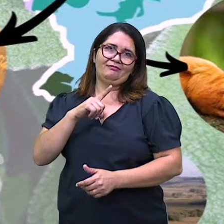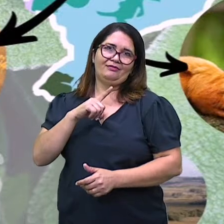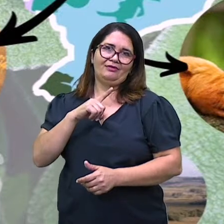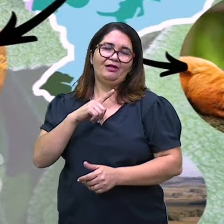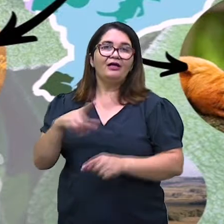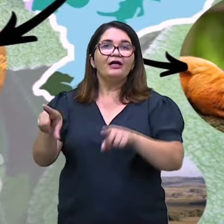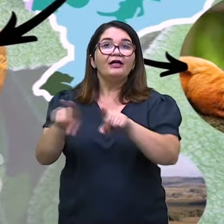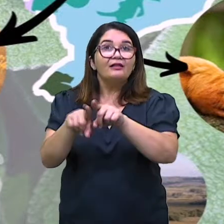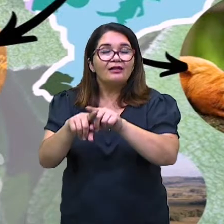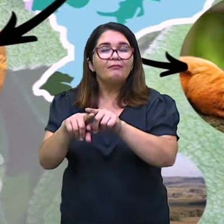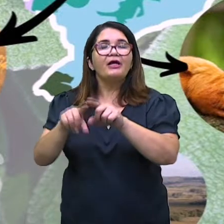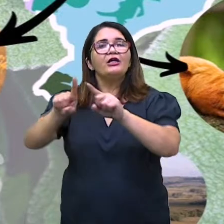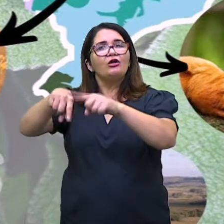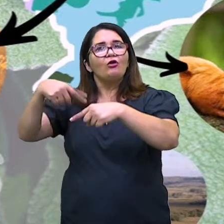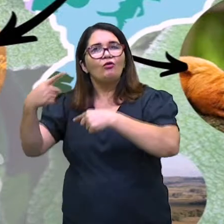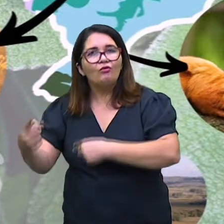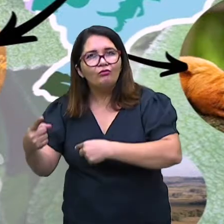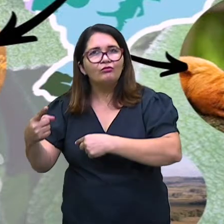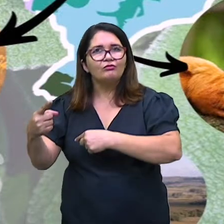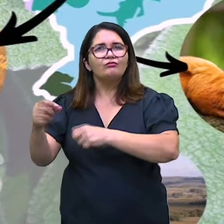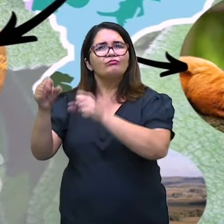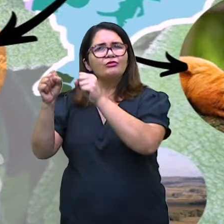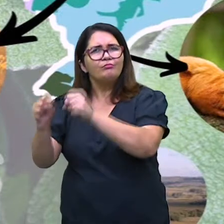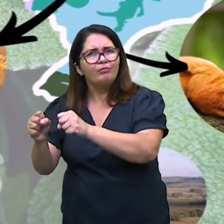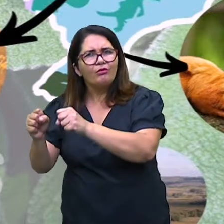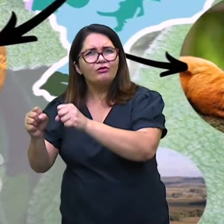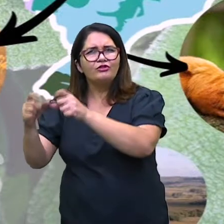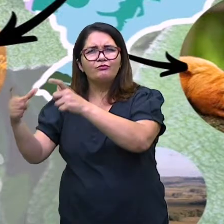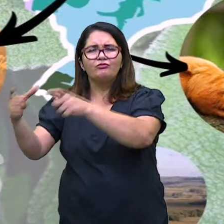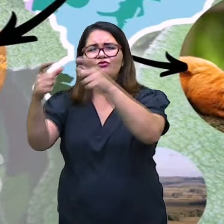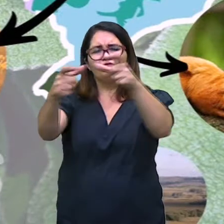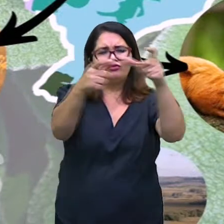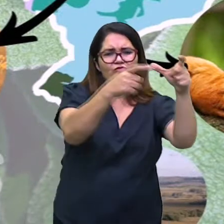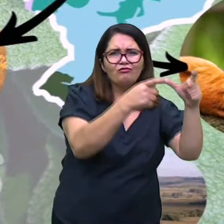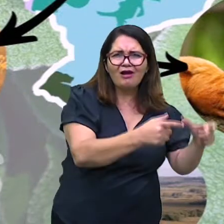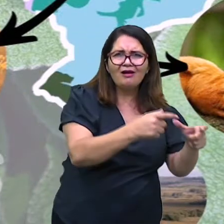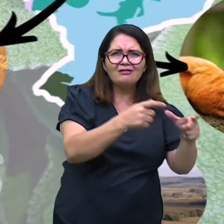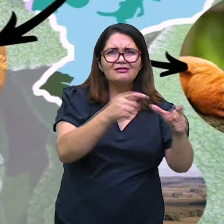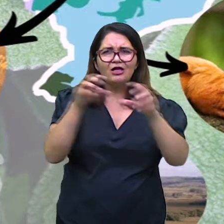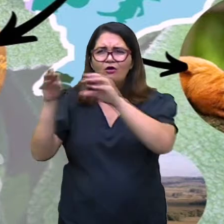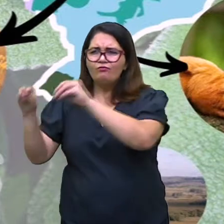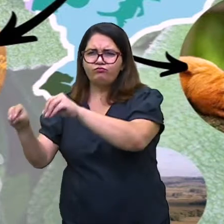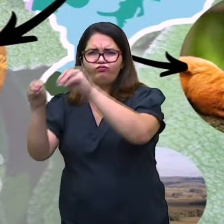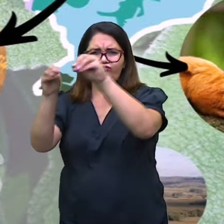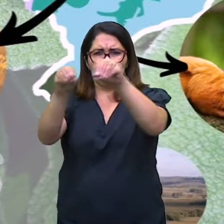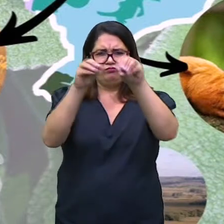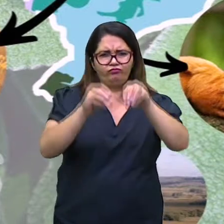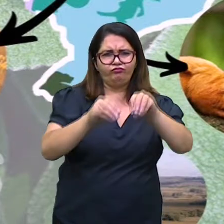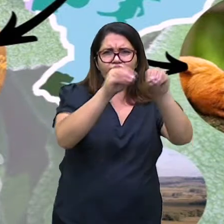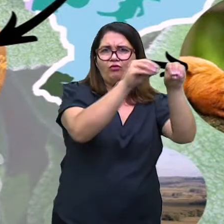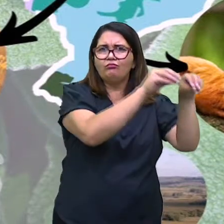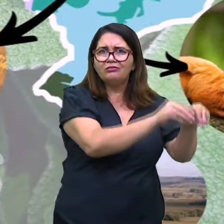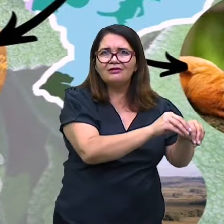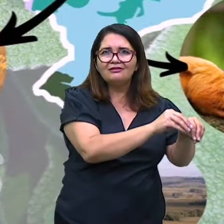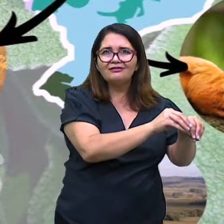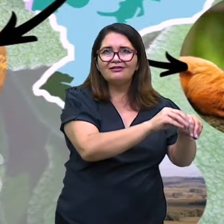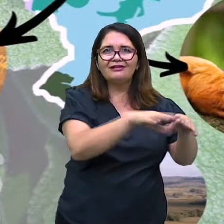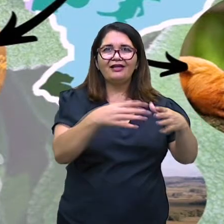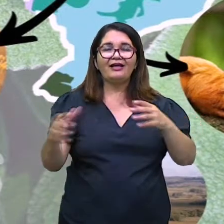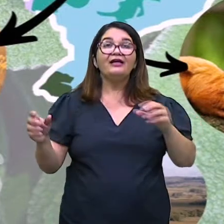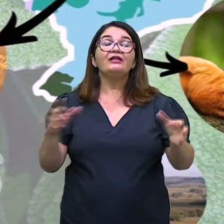permear, transitar entre um espaço e outro. Eles vão se deslocar e fazer tudo